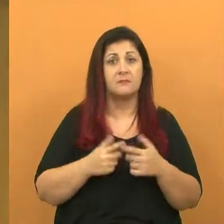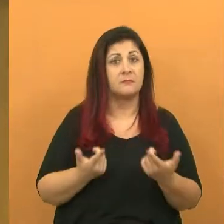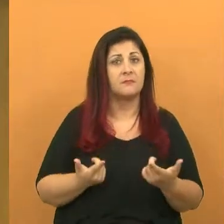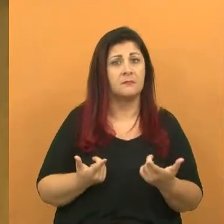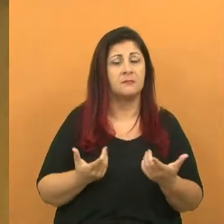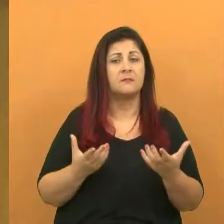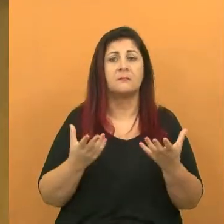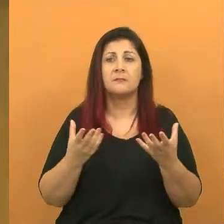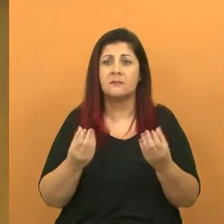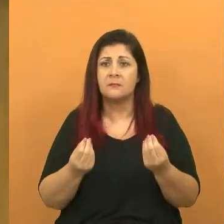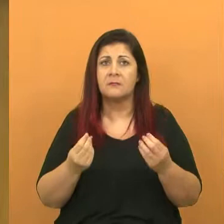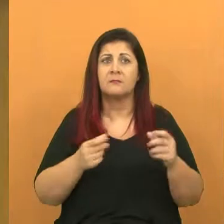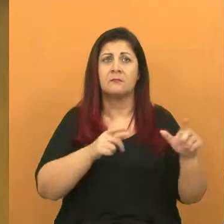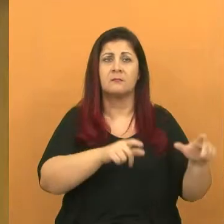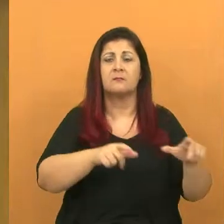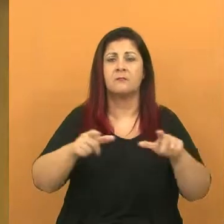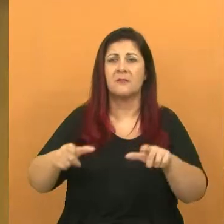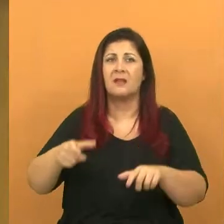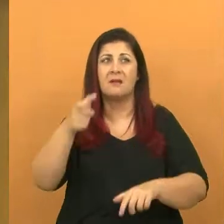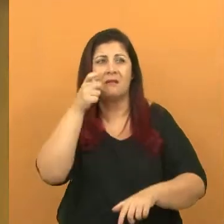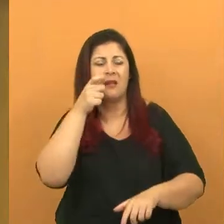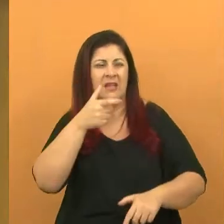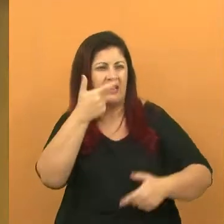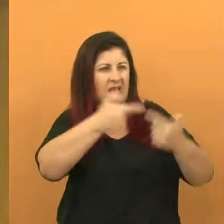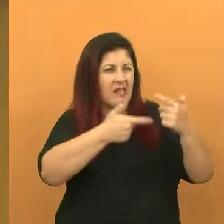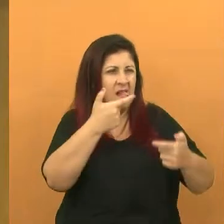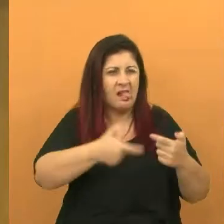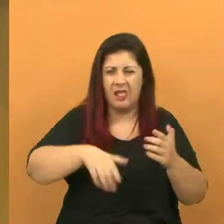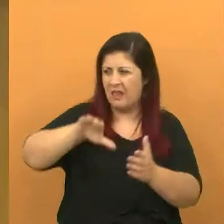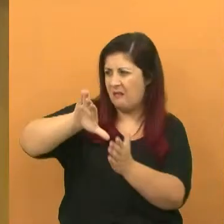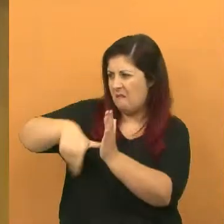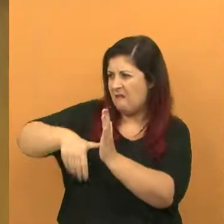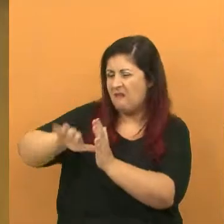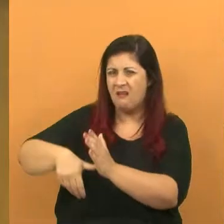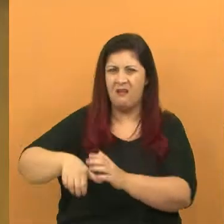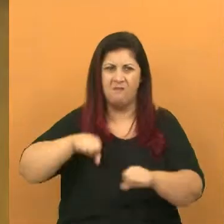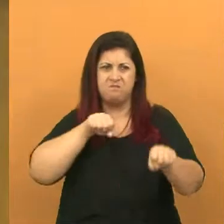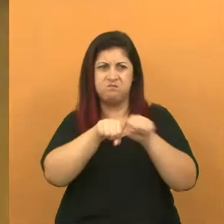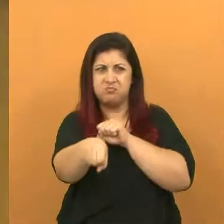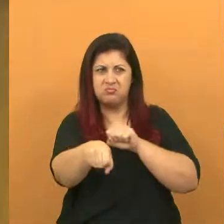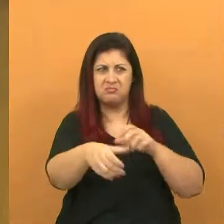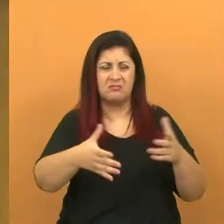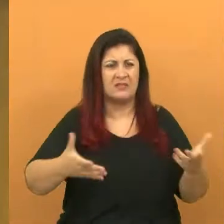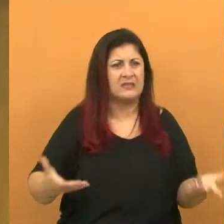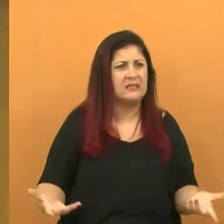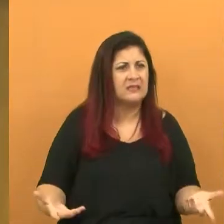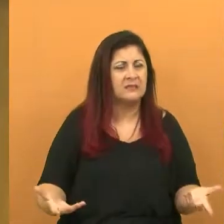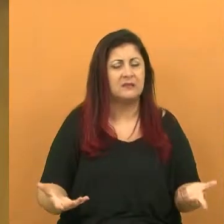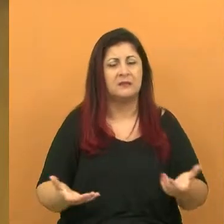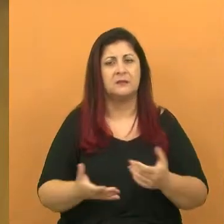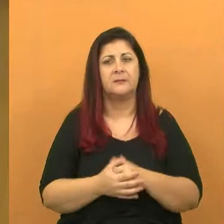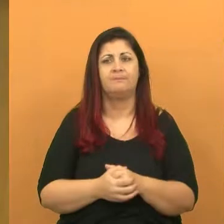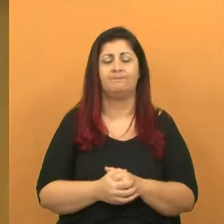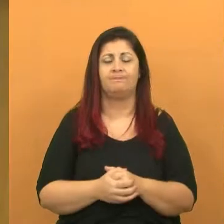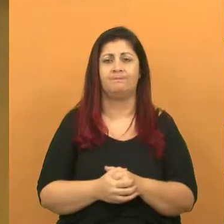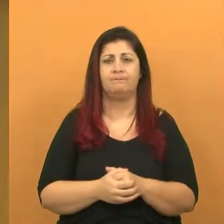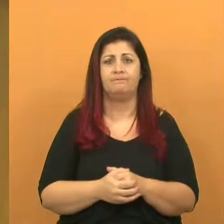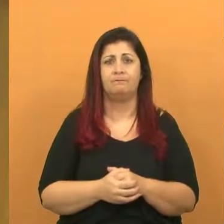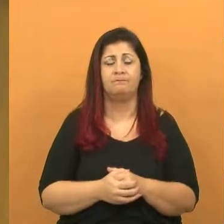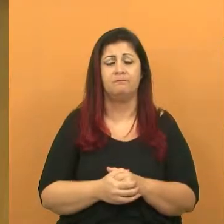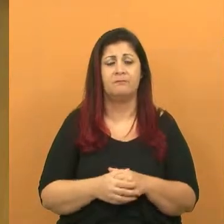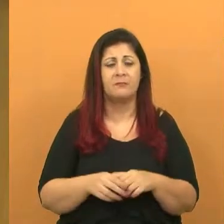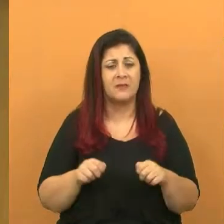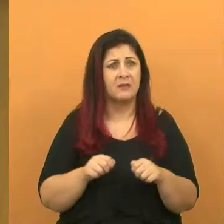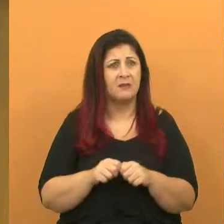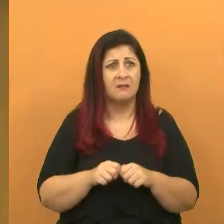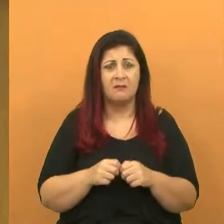cantos dessa cidade com a criminalidade, com a violência doméstica, com a violência urbana, e isso faz